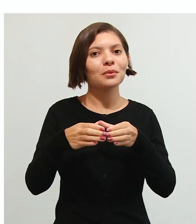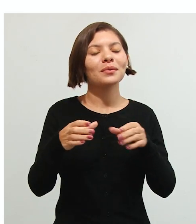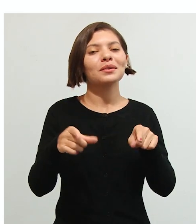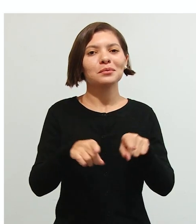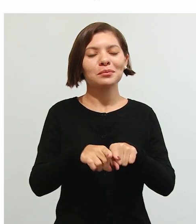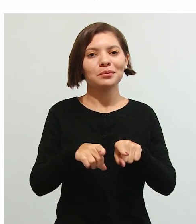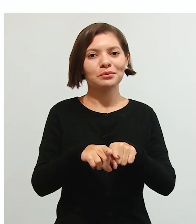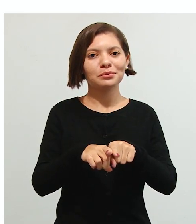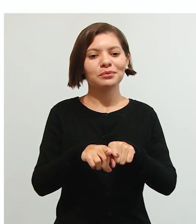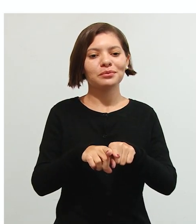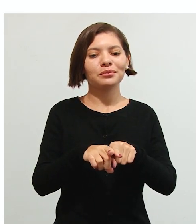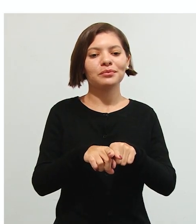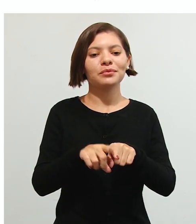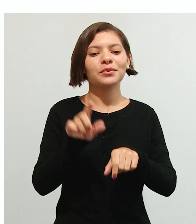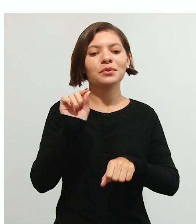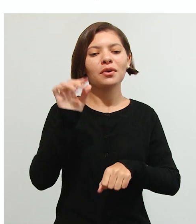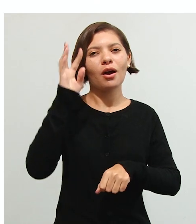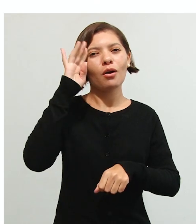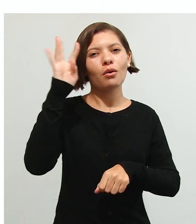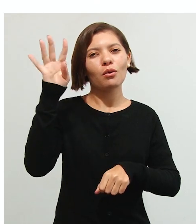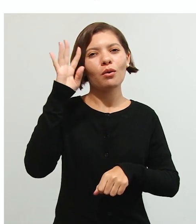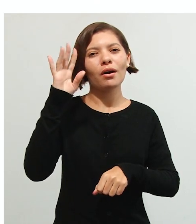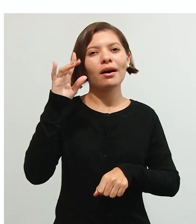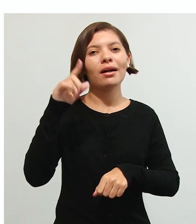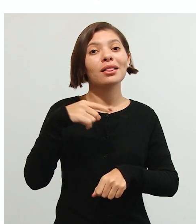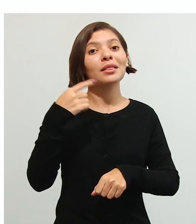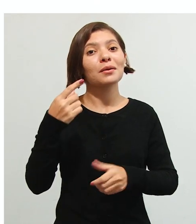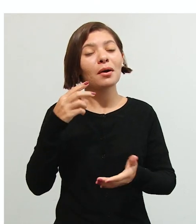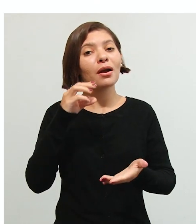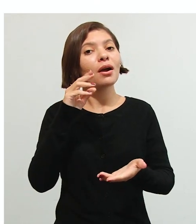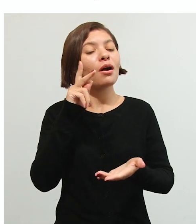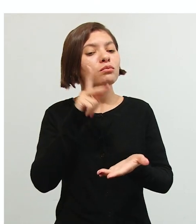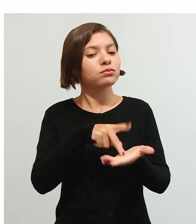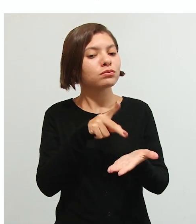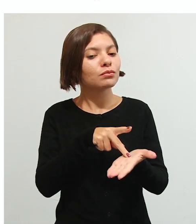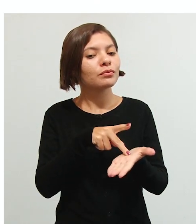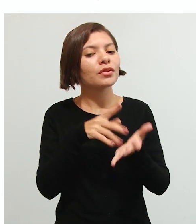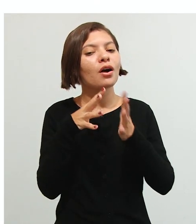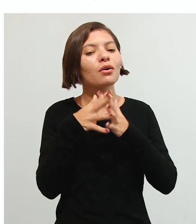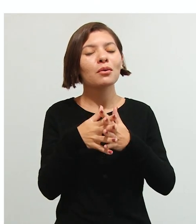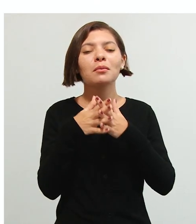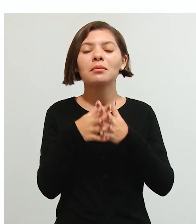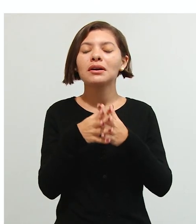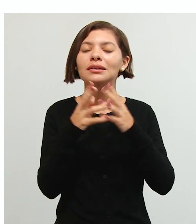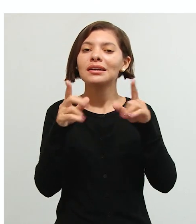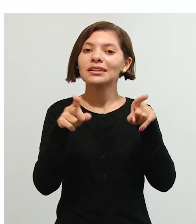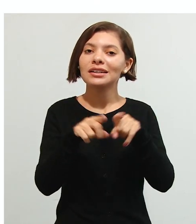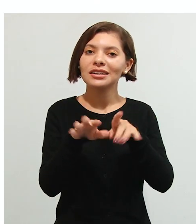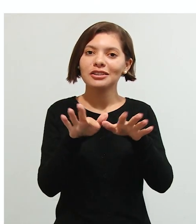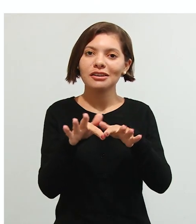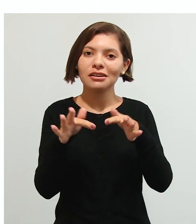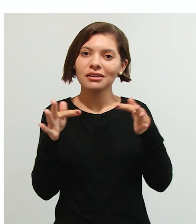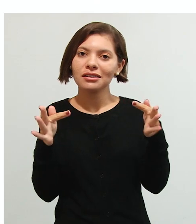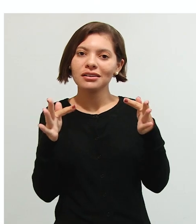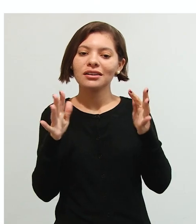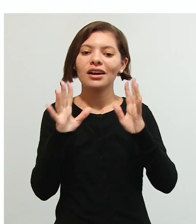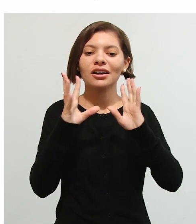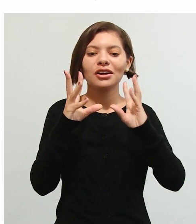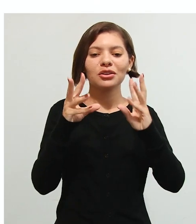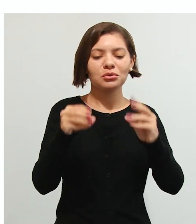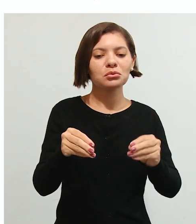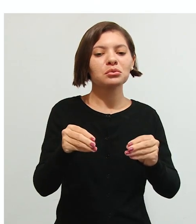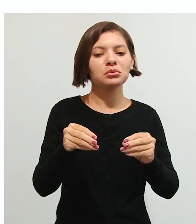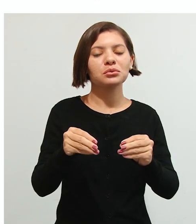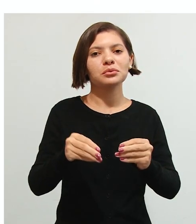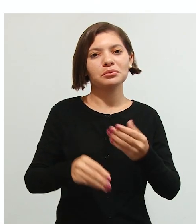também, que existe a questão imaginária e real, complexidade e simplicidade, completude,